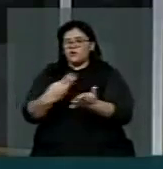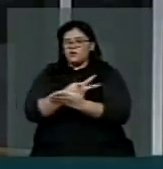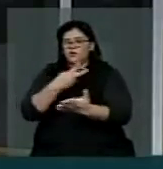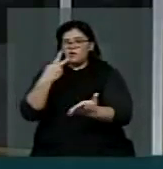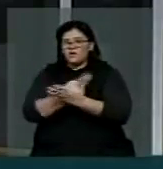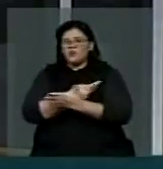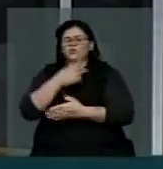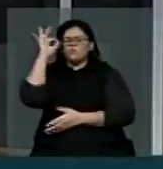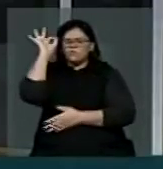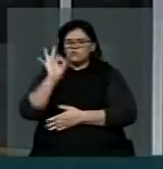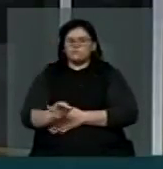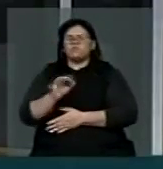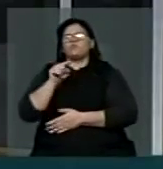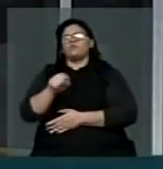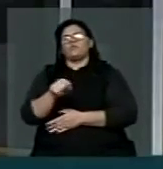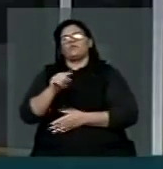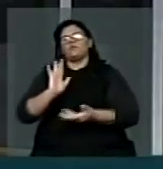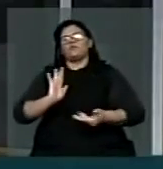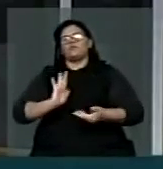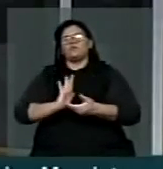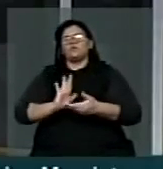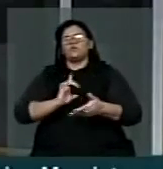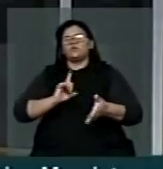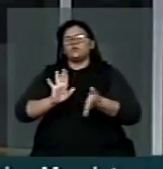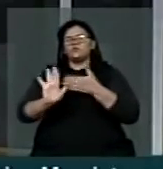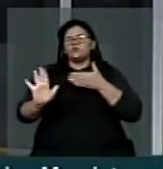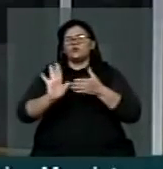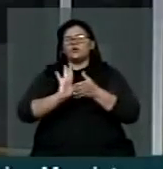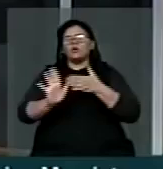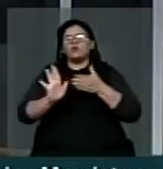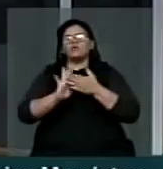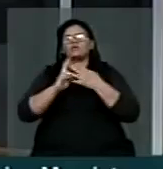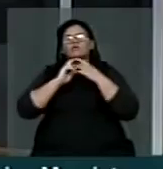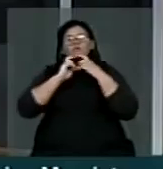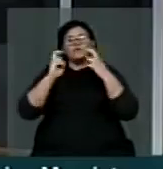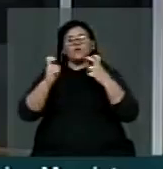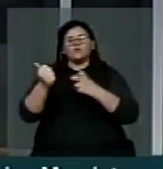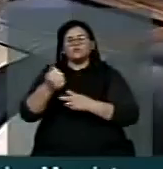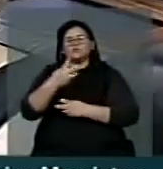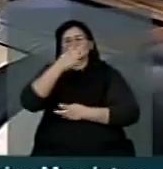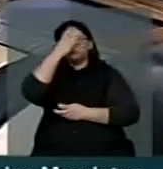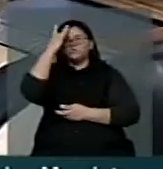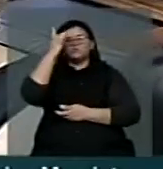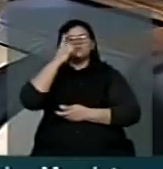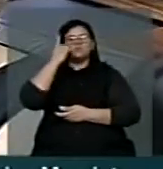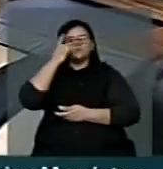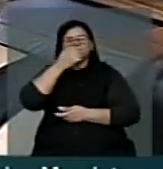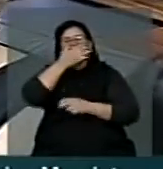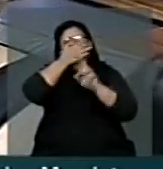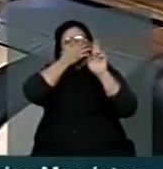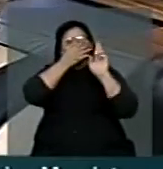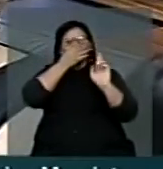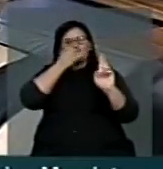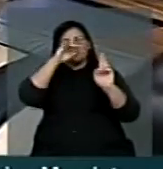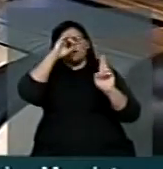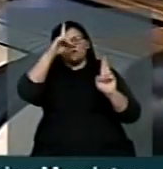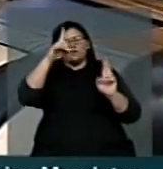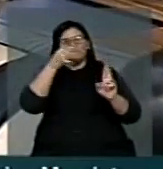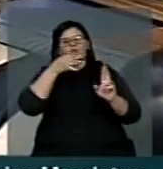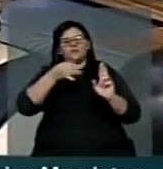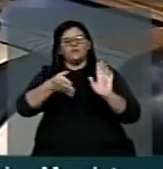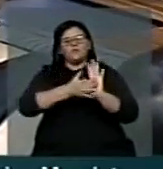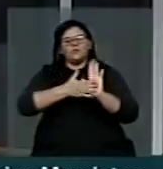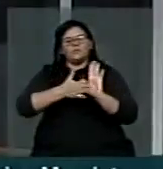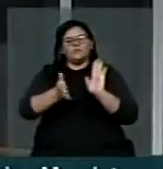casa, um erro ter retirado a voz de 14 deputados que representavam ideias e